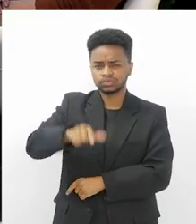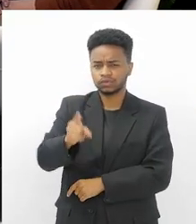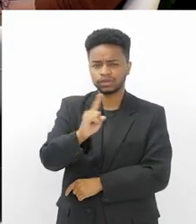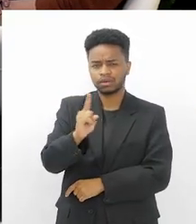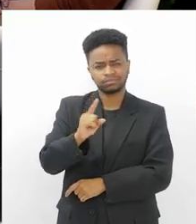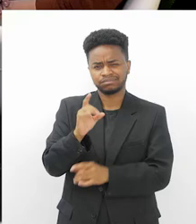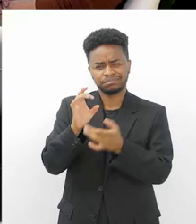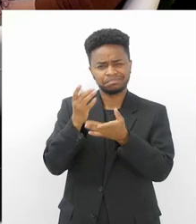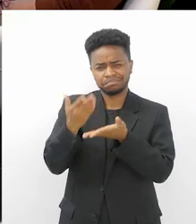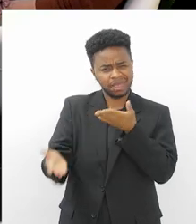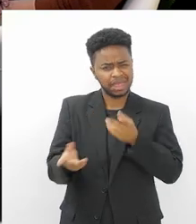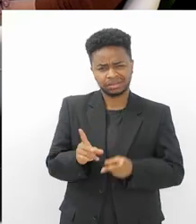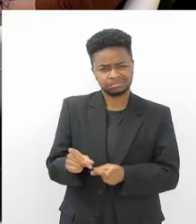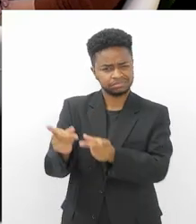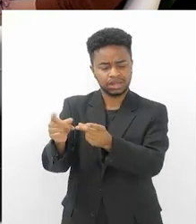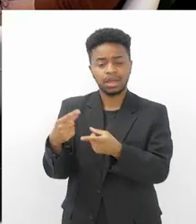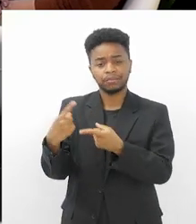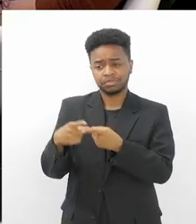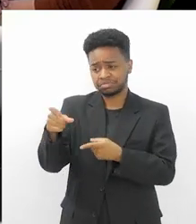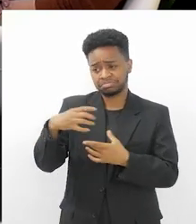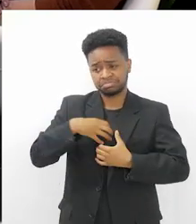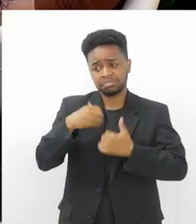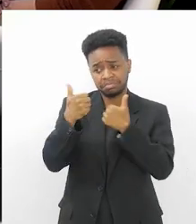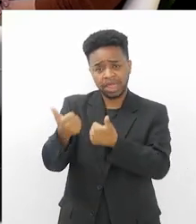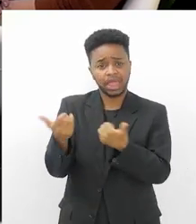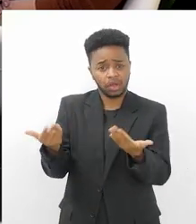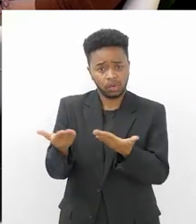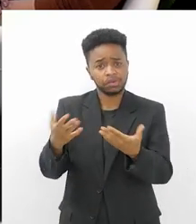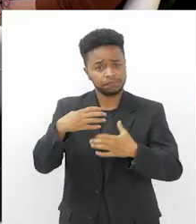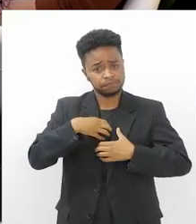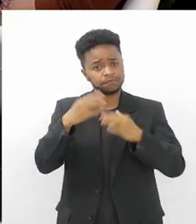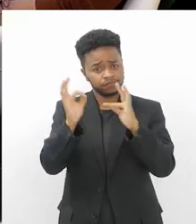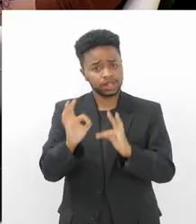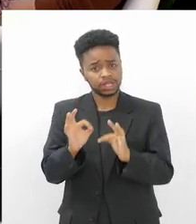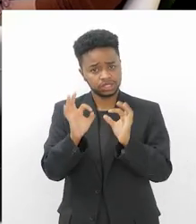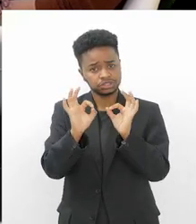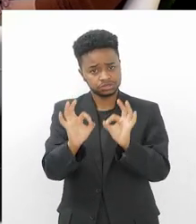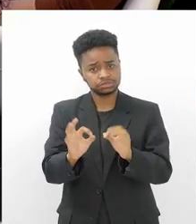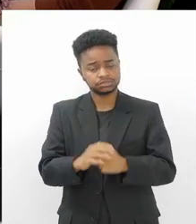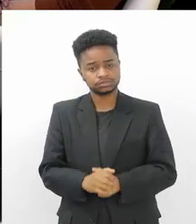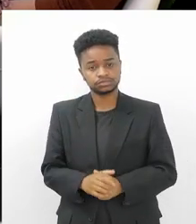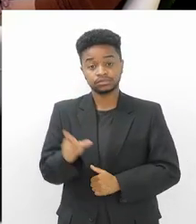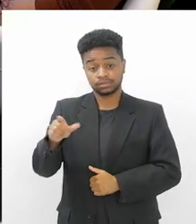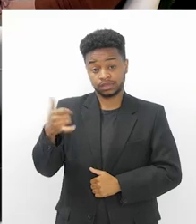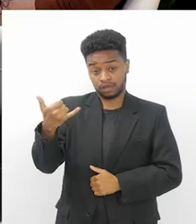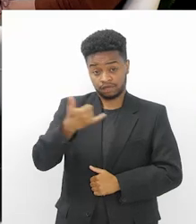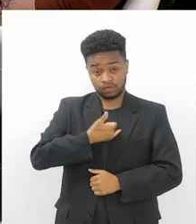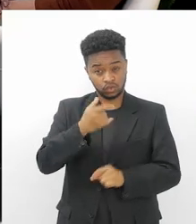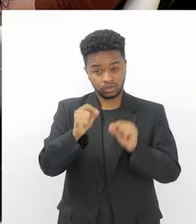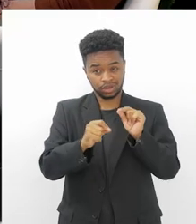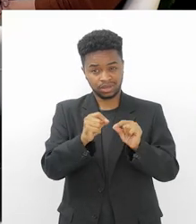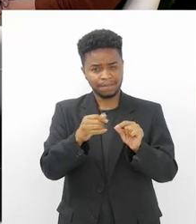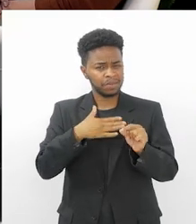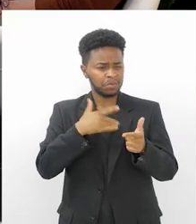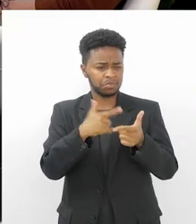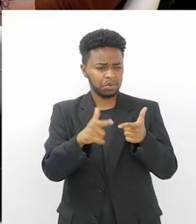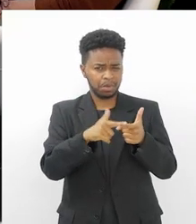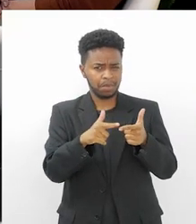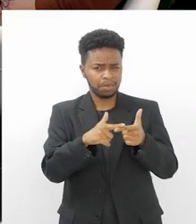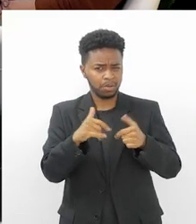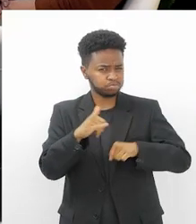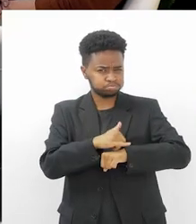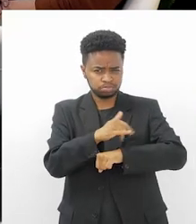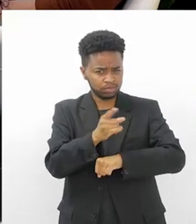para sempre. Você está tão bem agora, feliz, entendeu? Sim. Eu feliz. E aí ela disse, doutora, este não é o